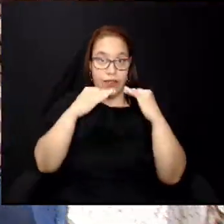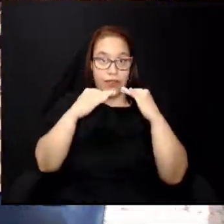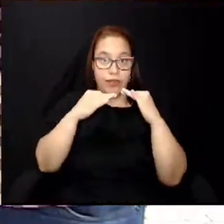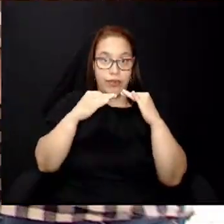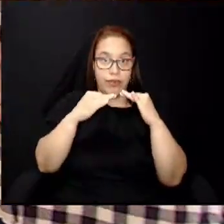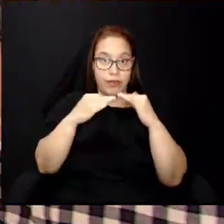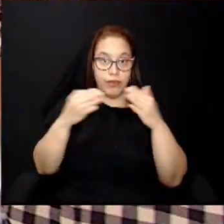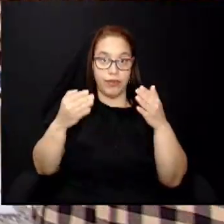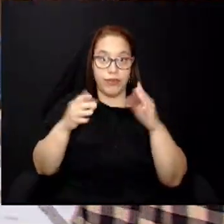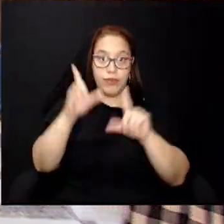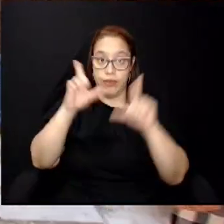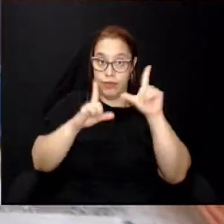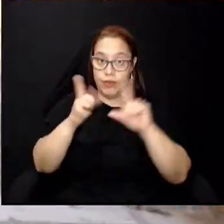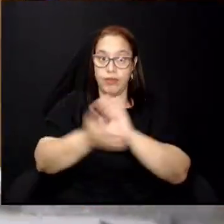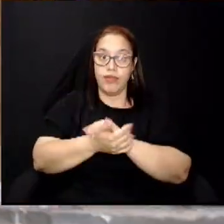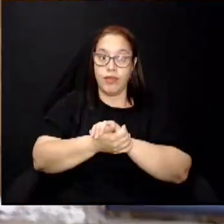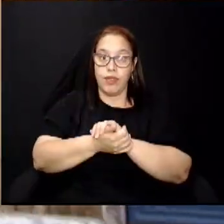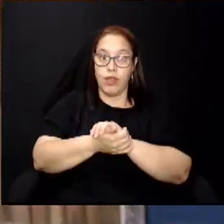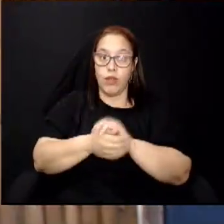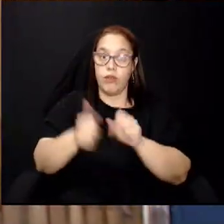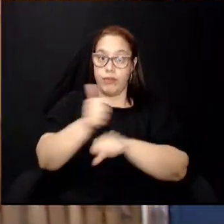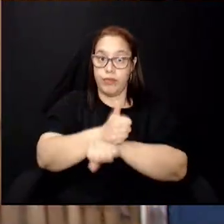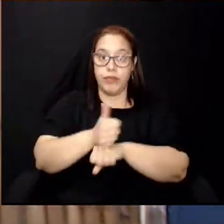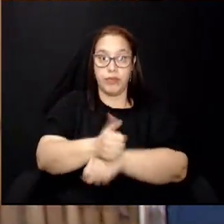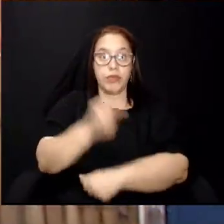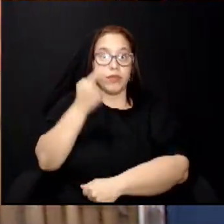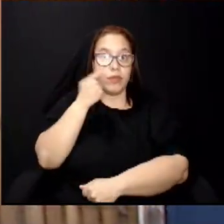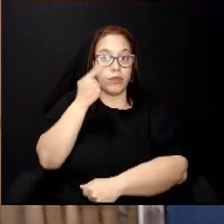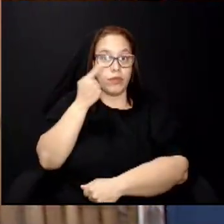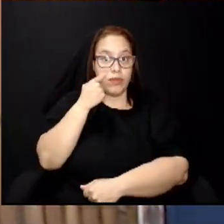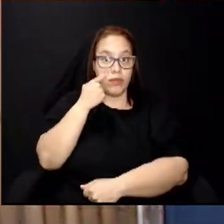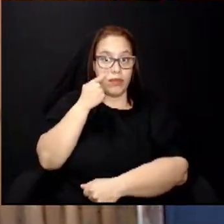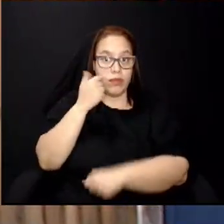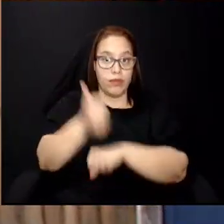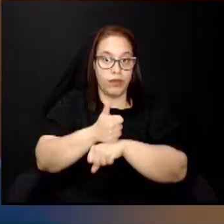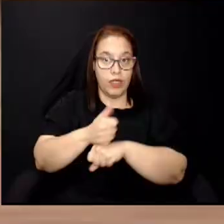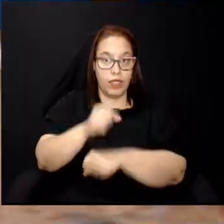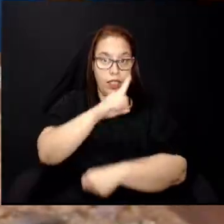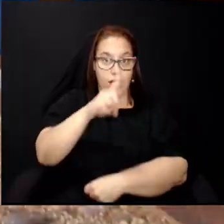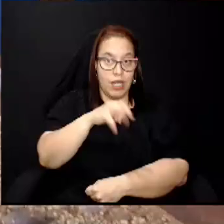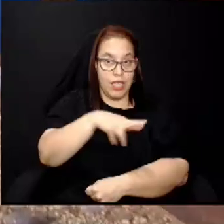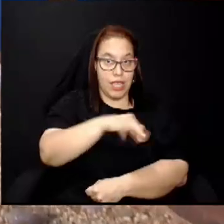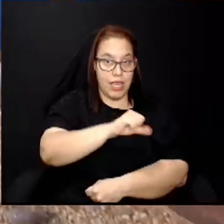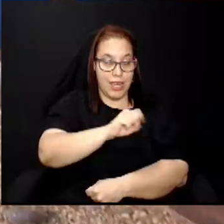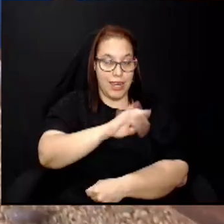pelas telas. Esse foi mais um Se Liga na Profissão, Zootecnista.